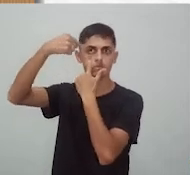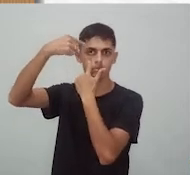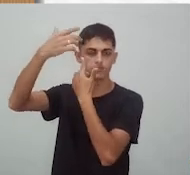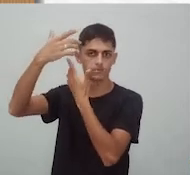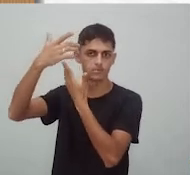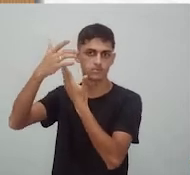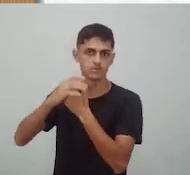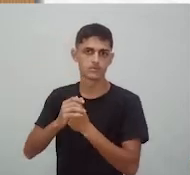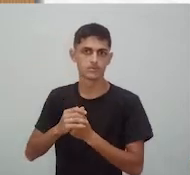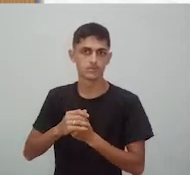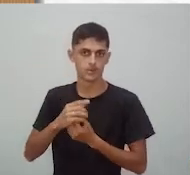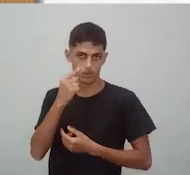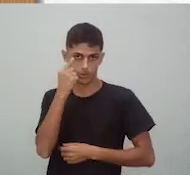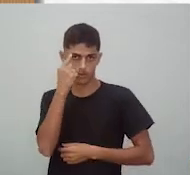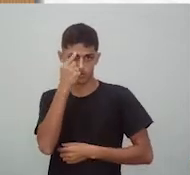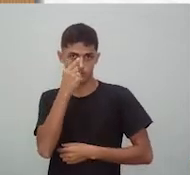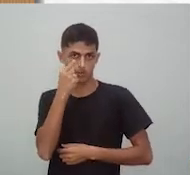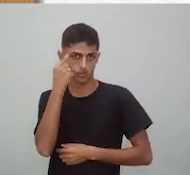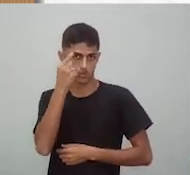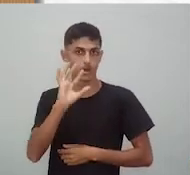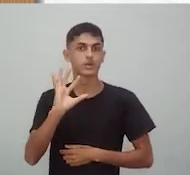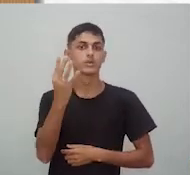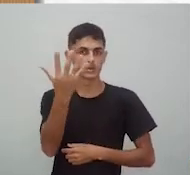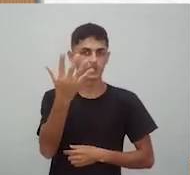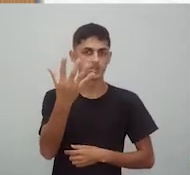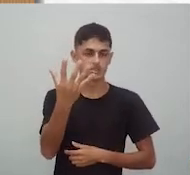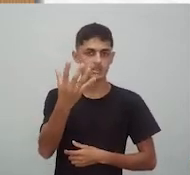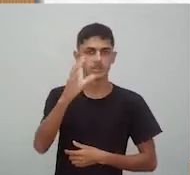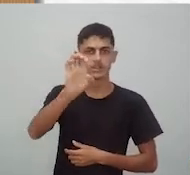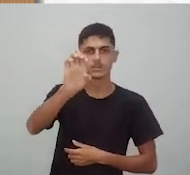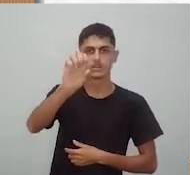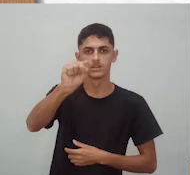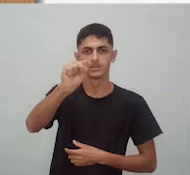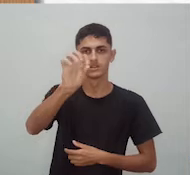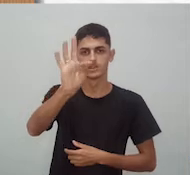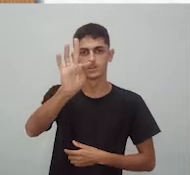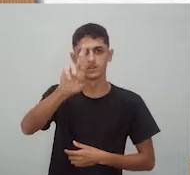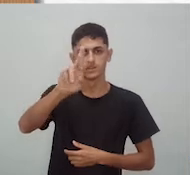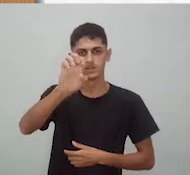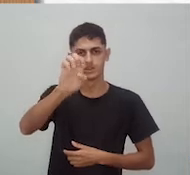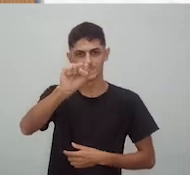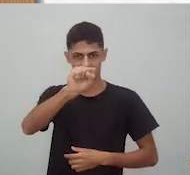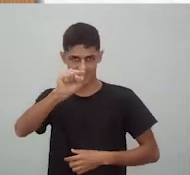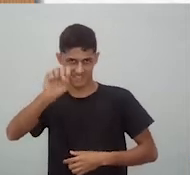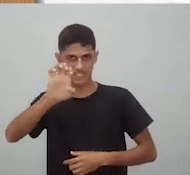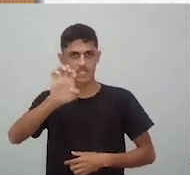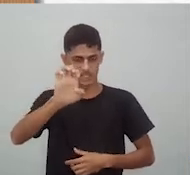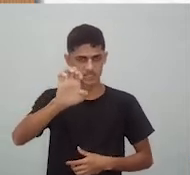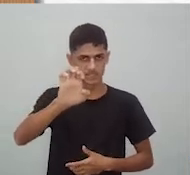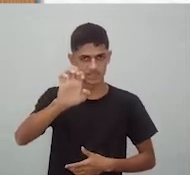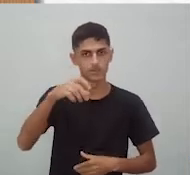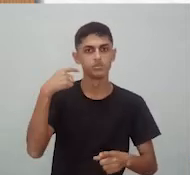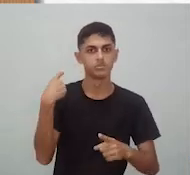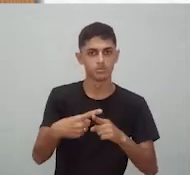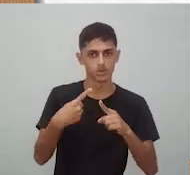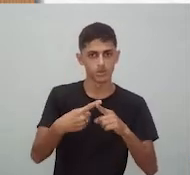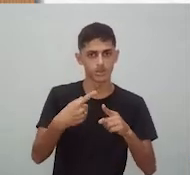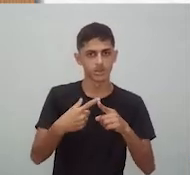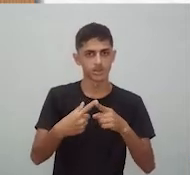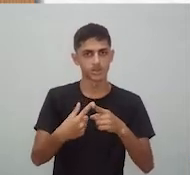seu olho ele vai sofrer um estresse. Sofrer um estresse é o quê? Ele sai do estado de